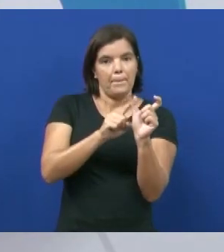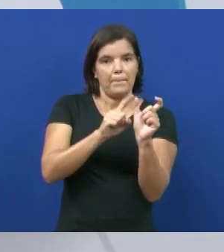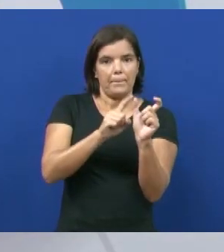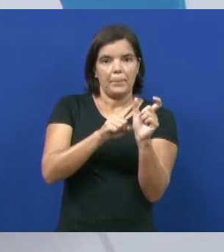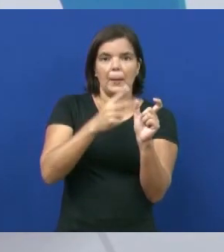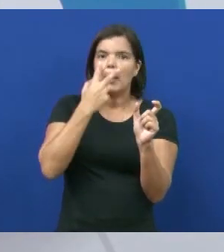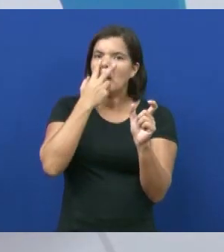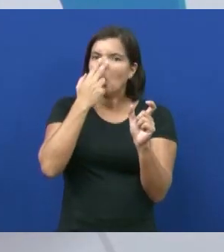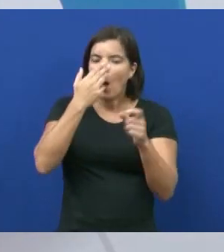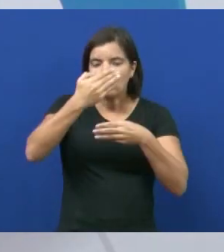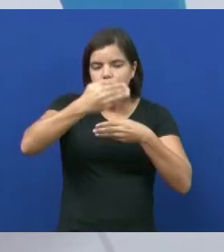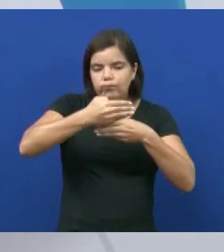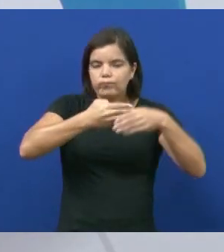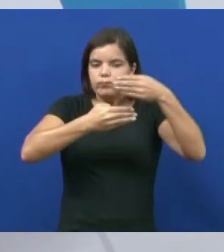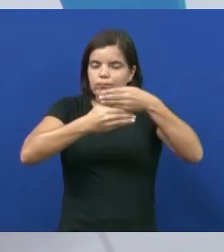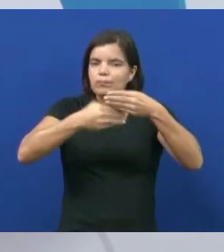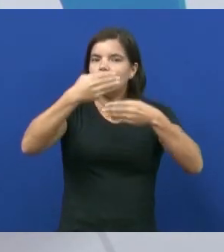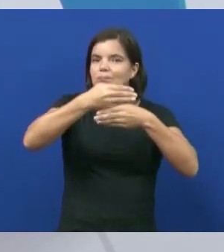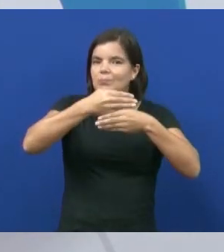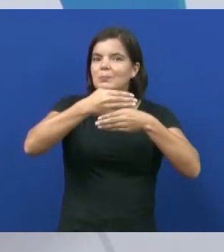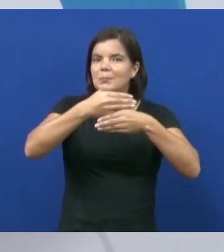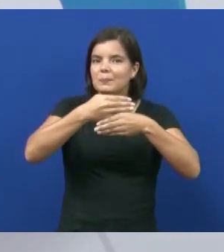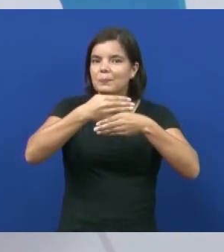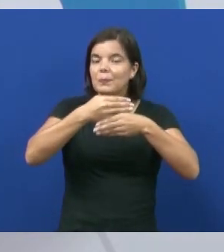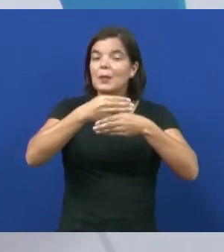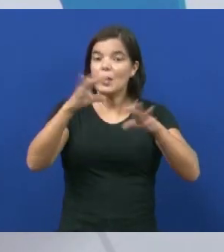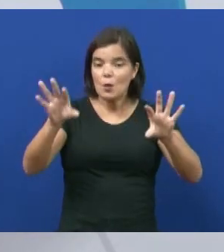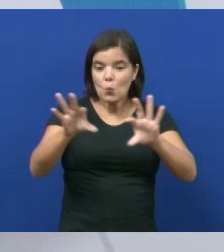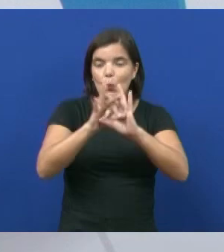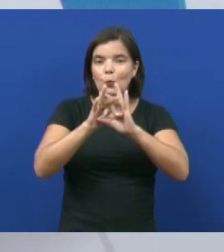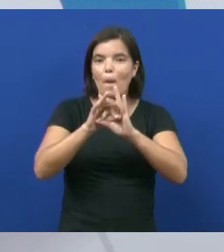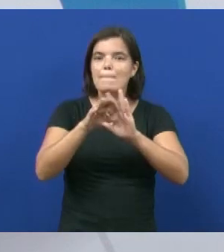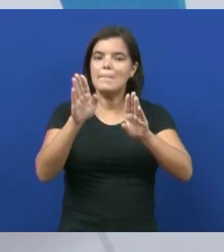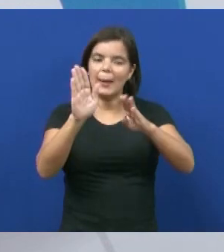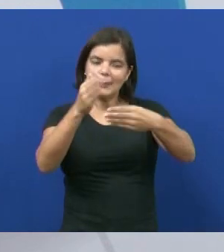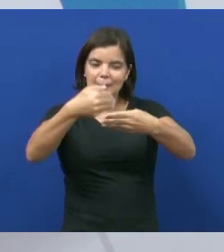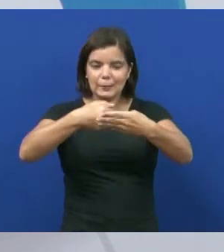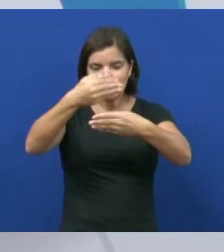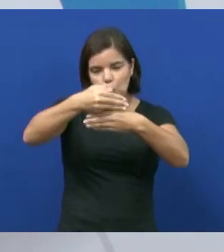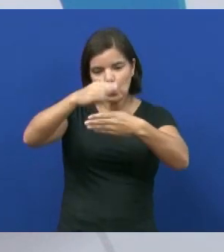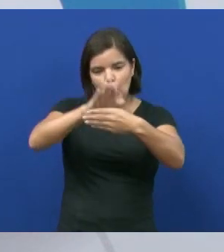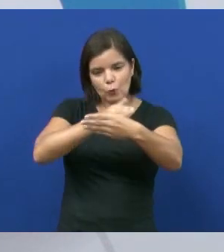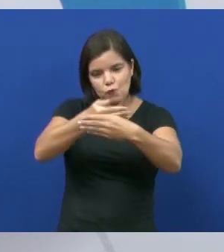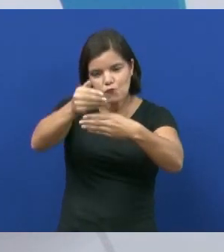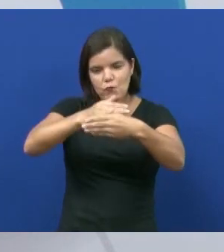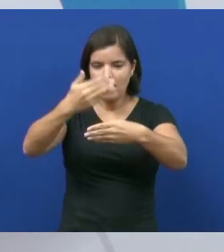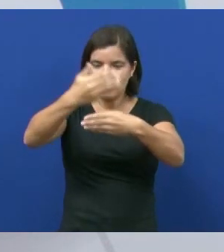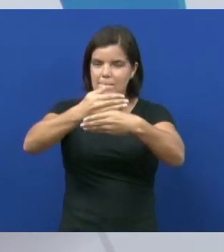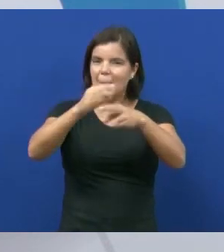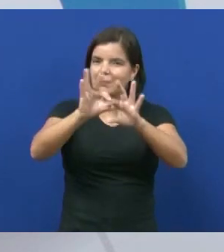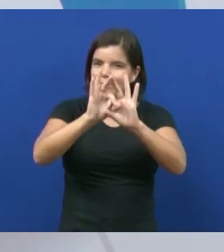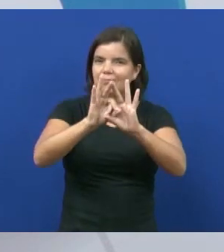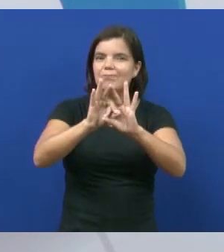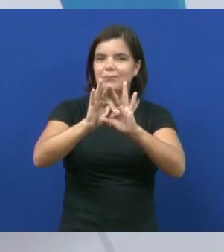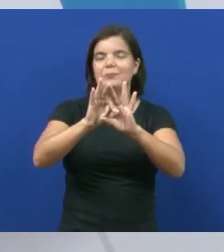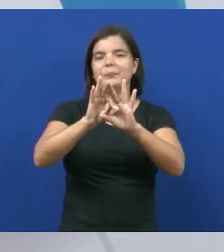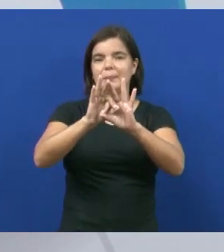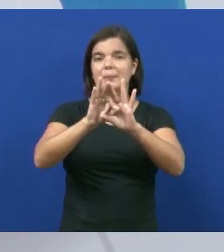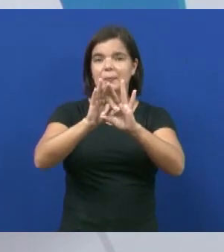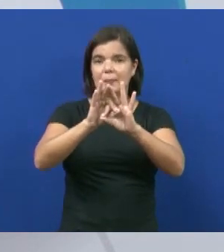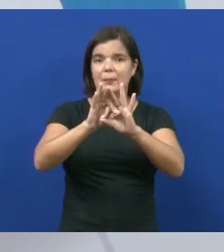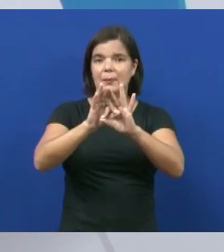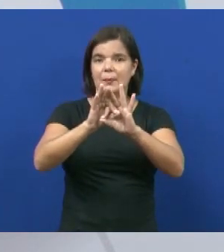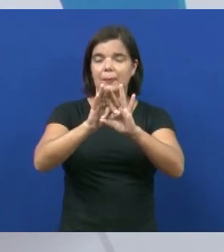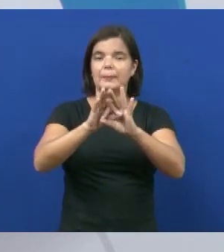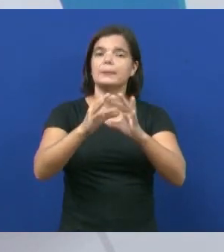como tijolos. Os elementos coesivos são como cimento que vai unir para formar o texto, né? Como a gente falou, para tecer o texto. São os fios que